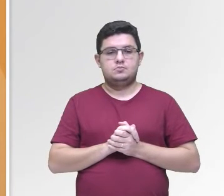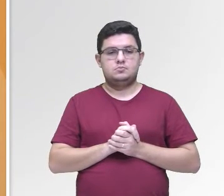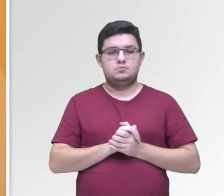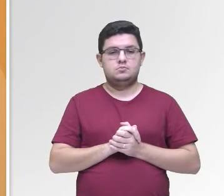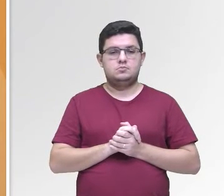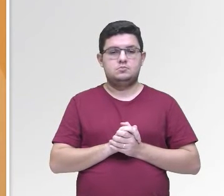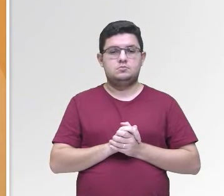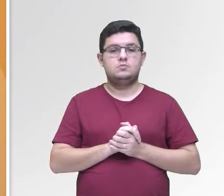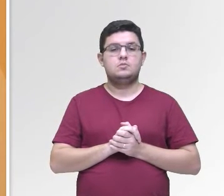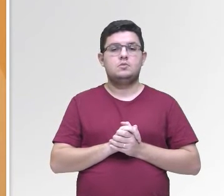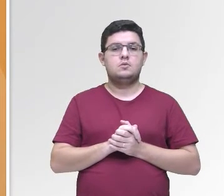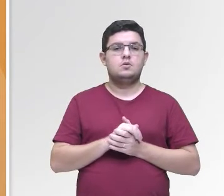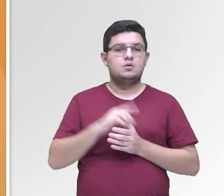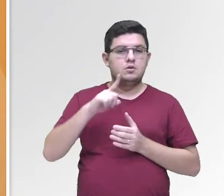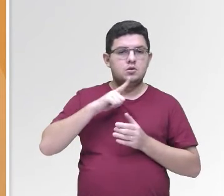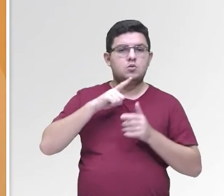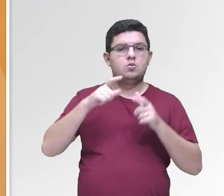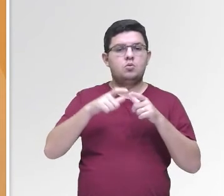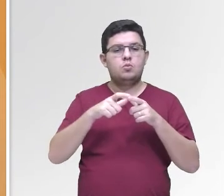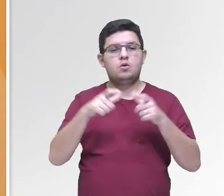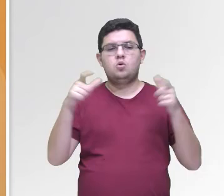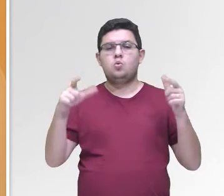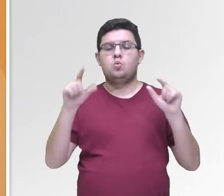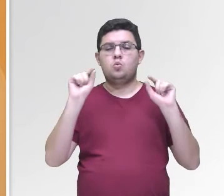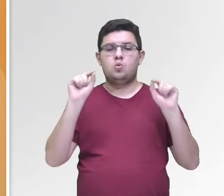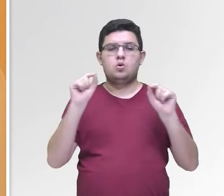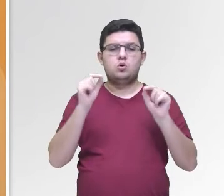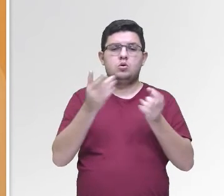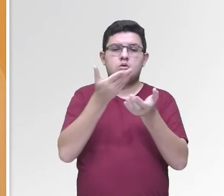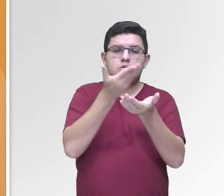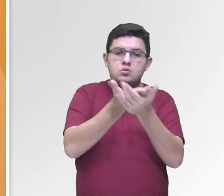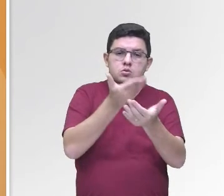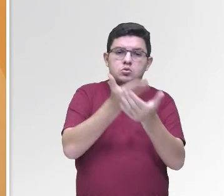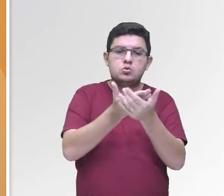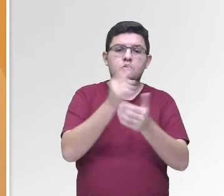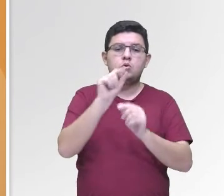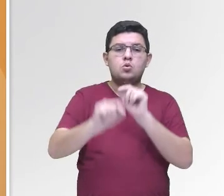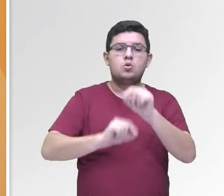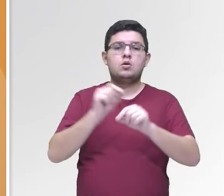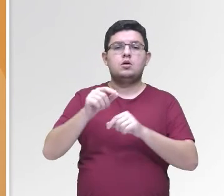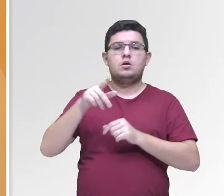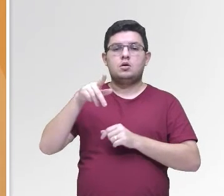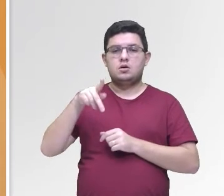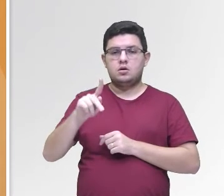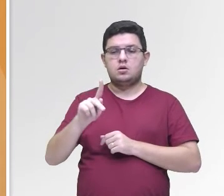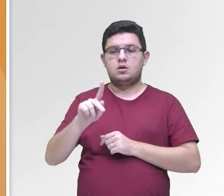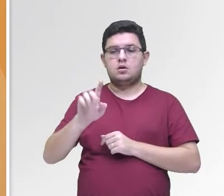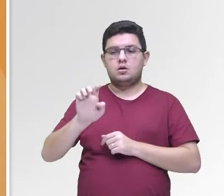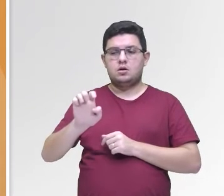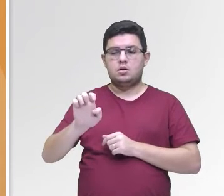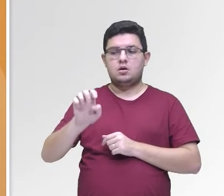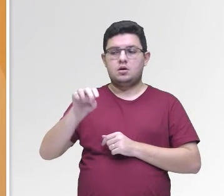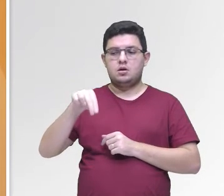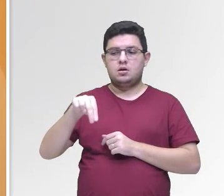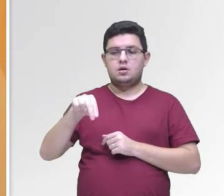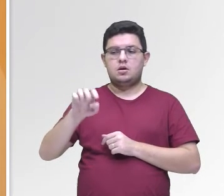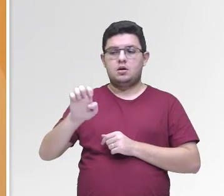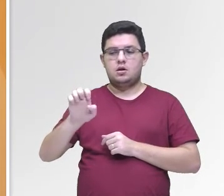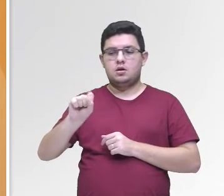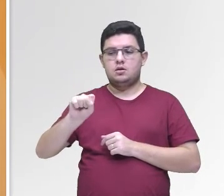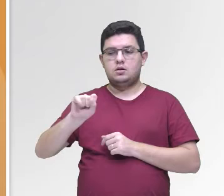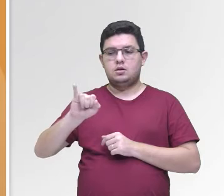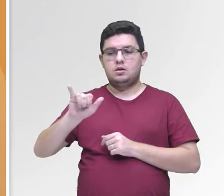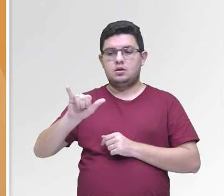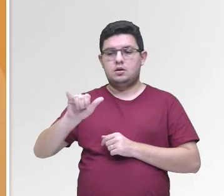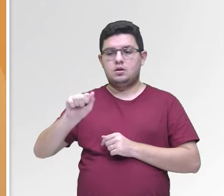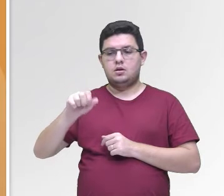que aumentou, né, o estudo relacionado ao keynesianismo, tá? Keynesianismo